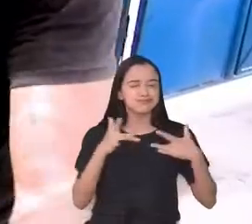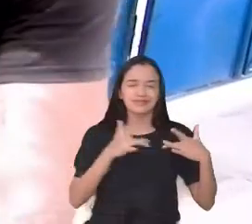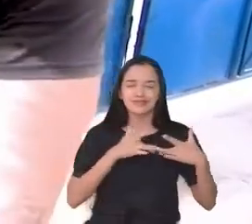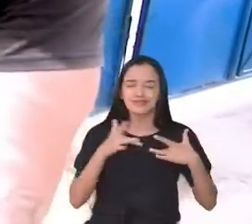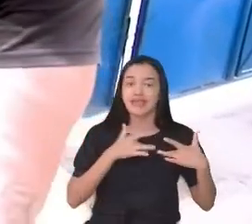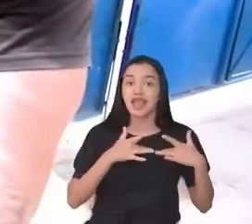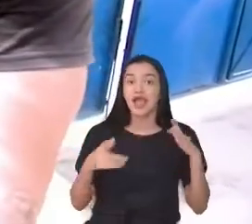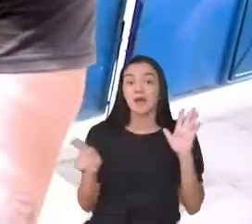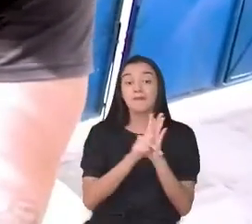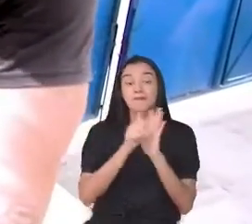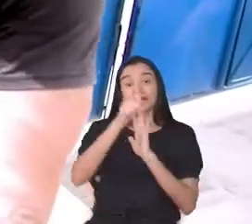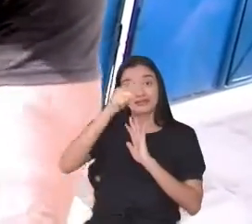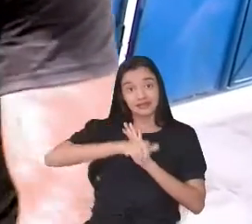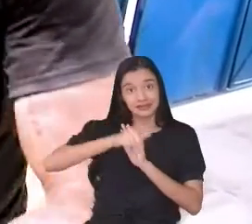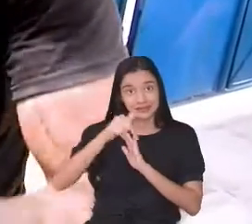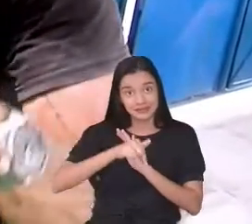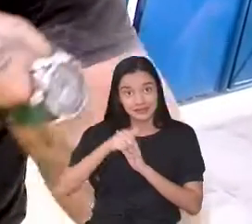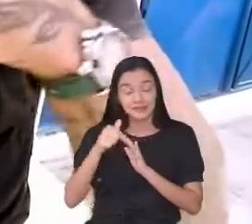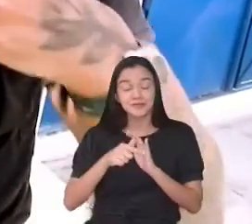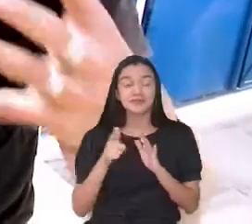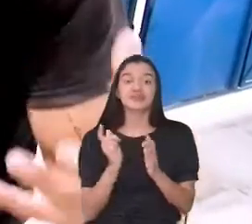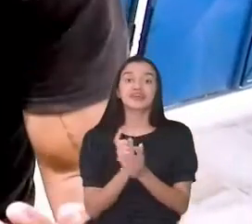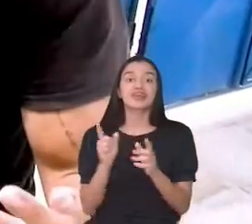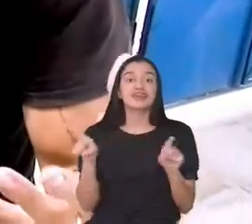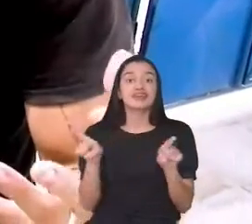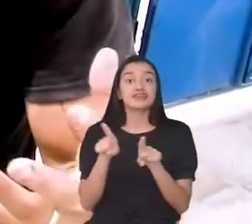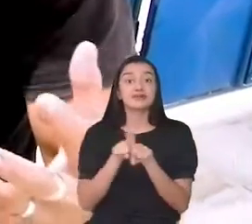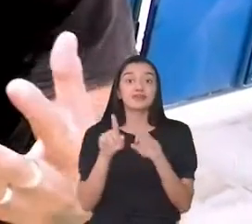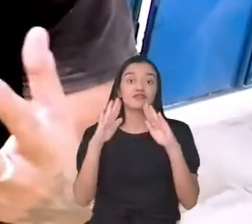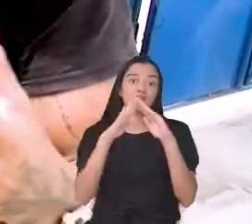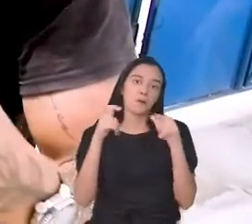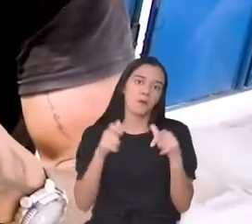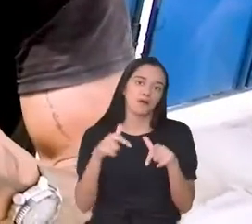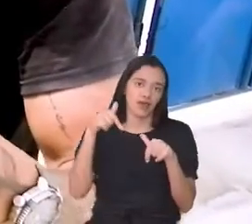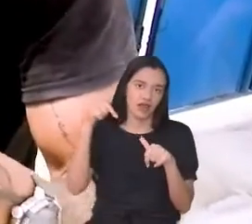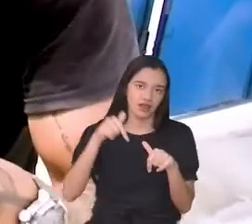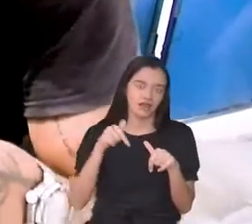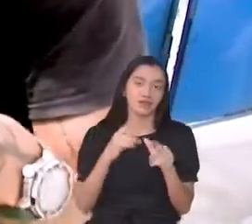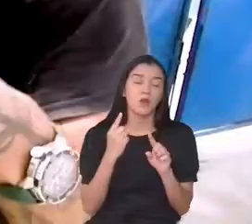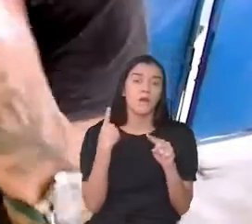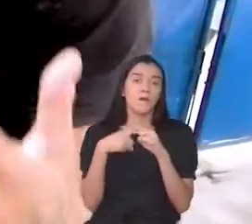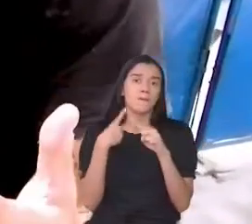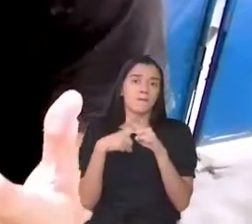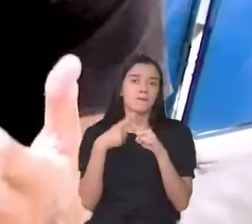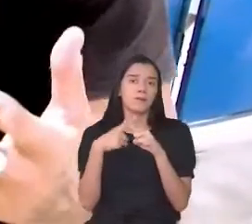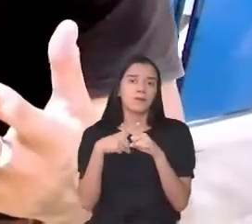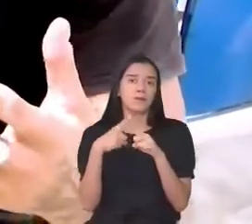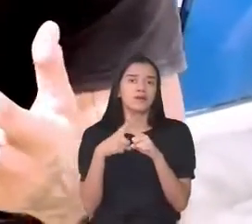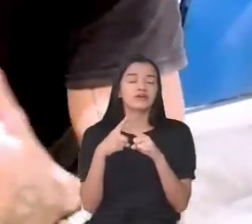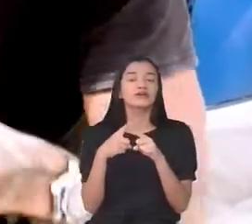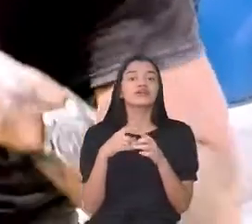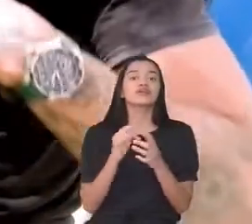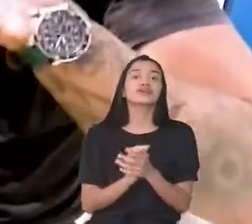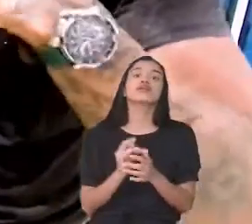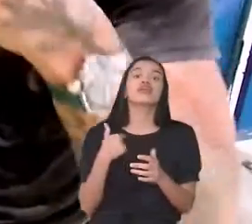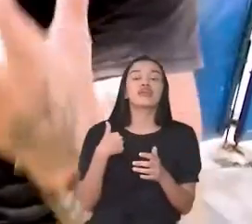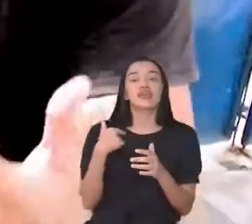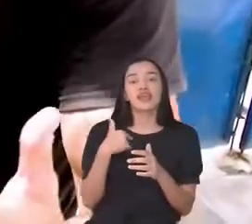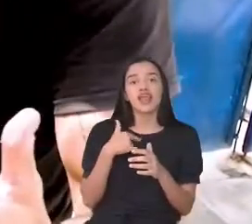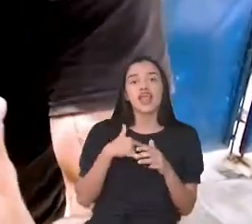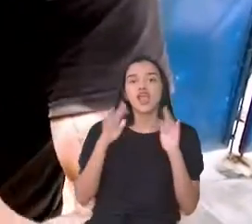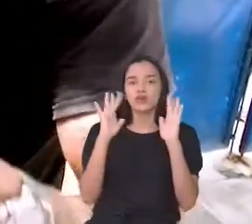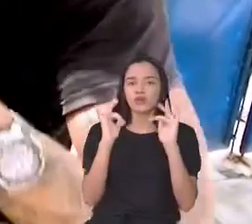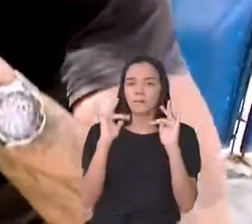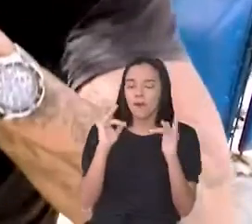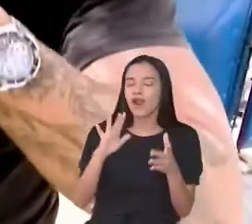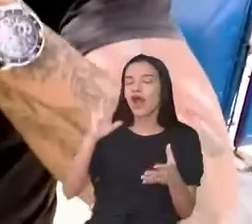próprias daqui. E aí foi um caso, eu vim morar aqui porque eu namorava uma pernambucana e aí me casei